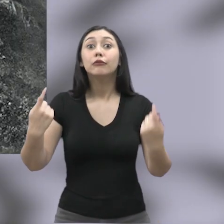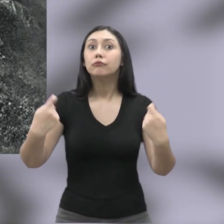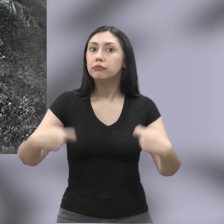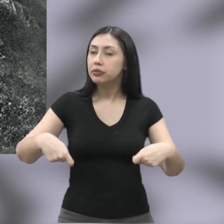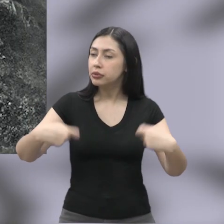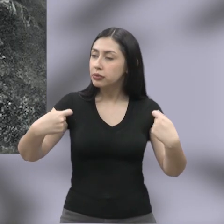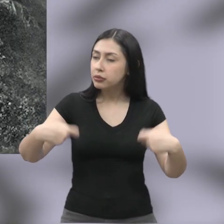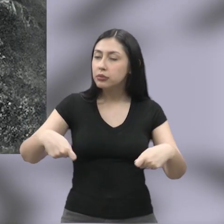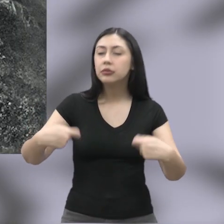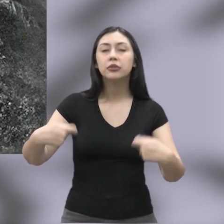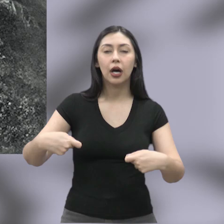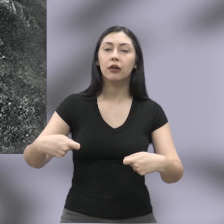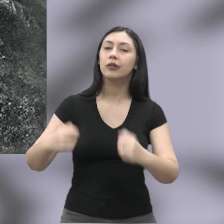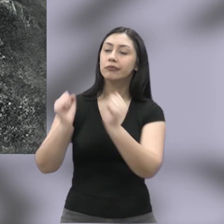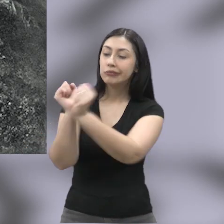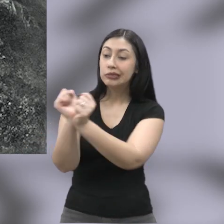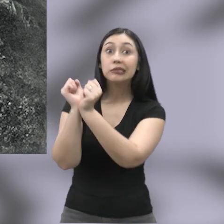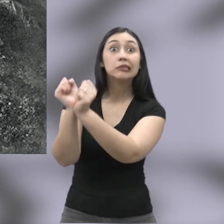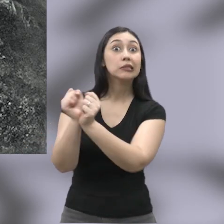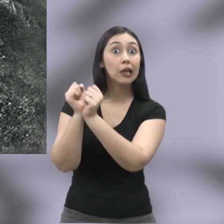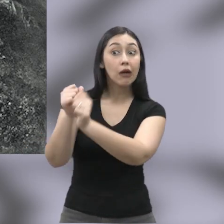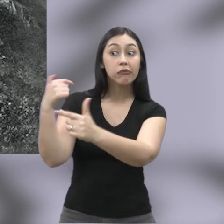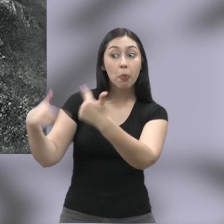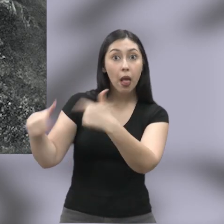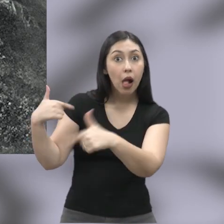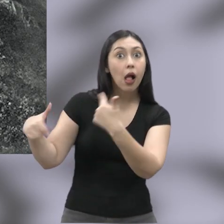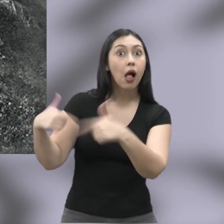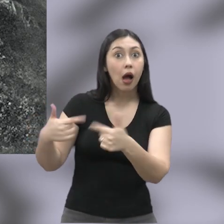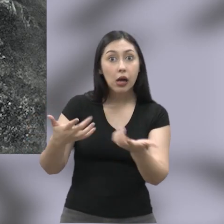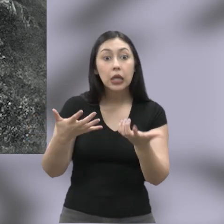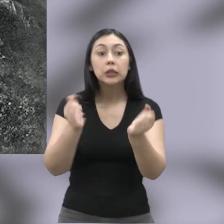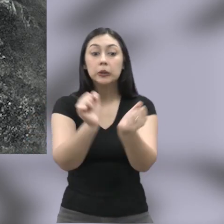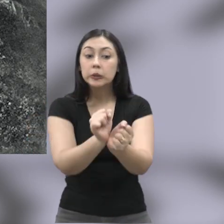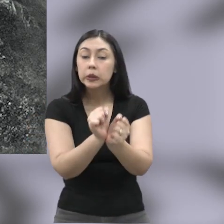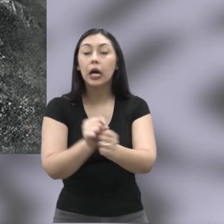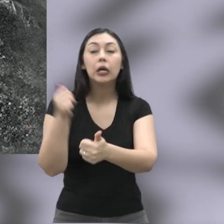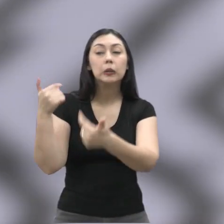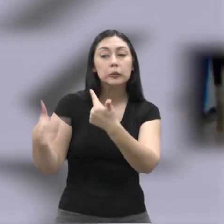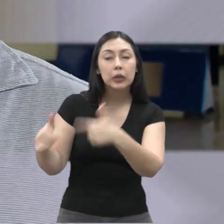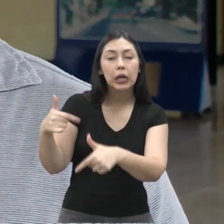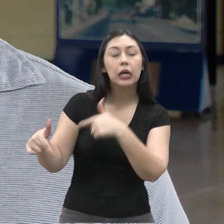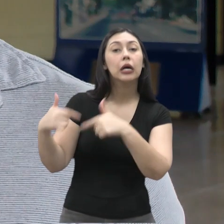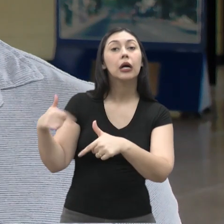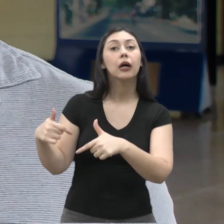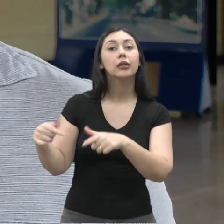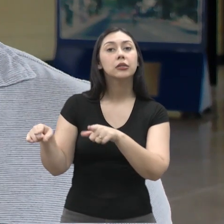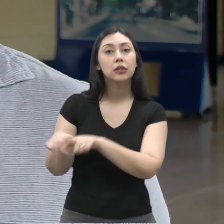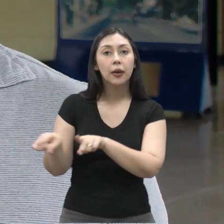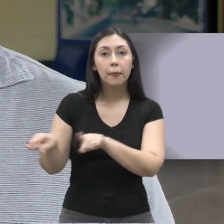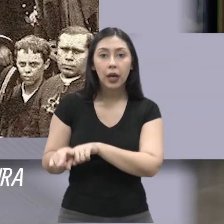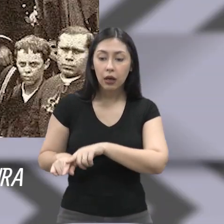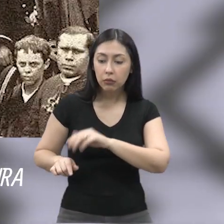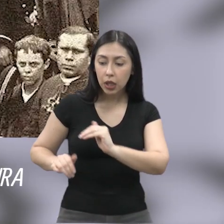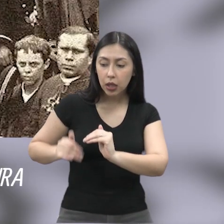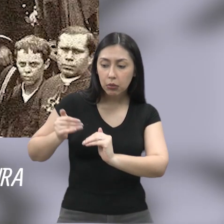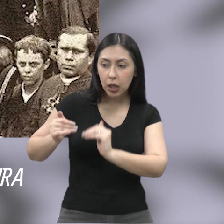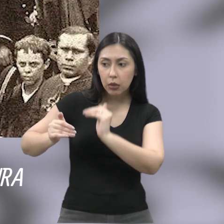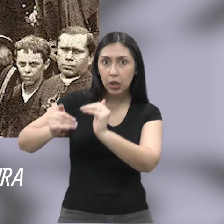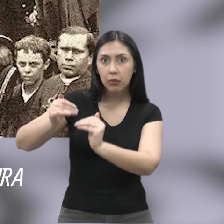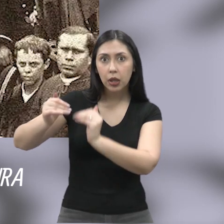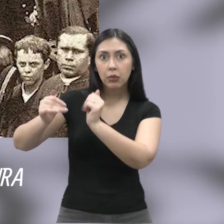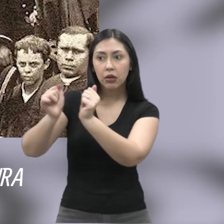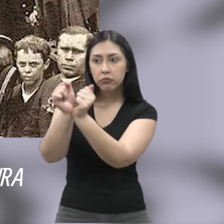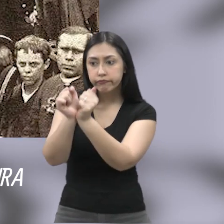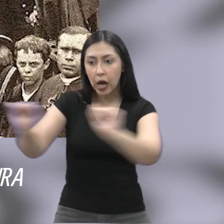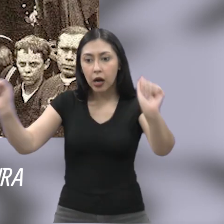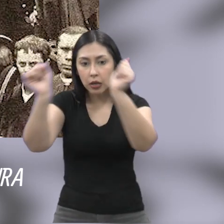que depende grandemente da força de trabalho escravizada e, como consequência disso, dentro de um processo de gradual